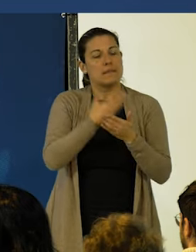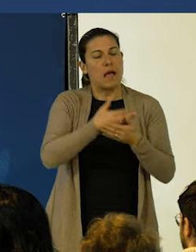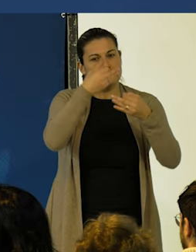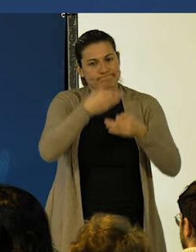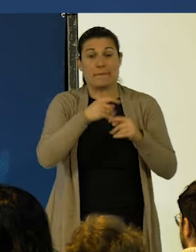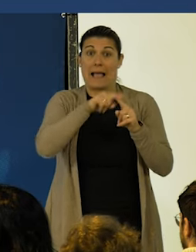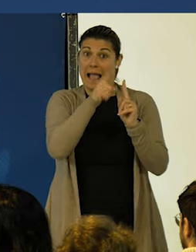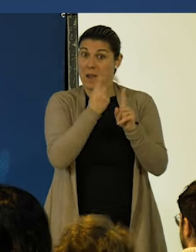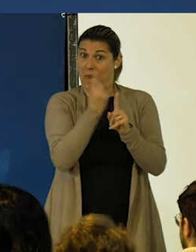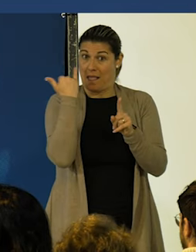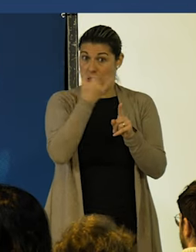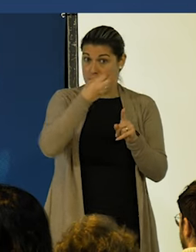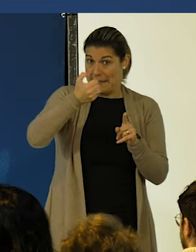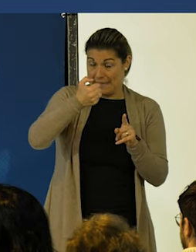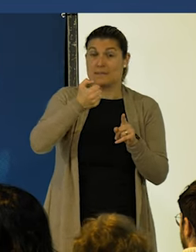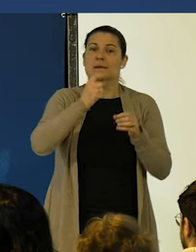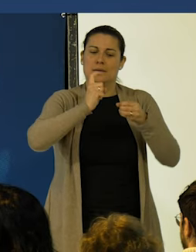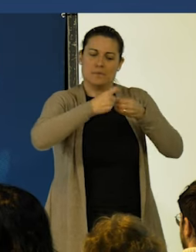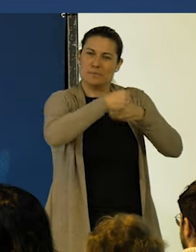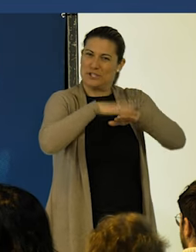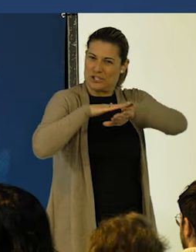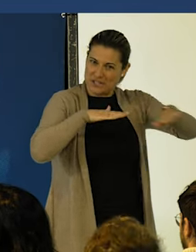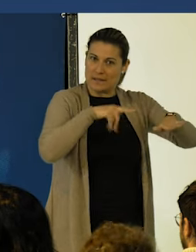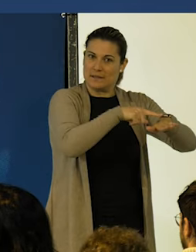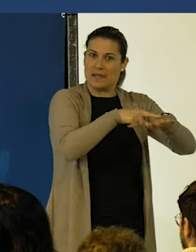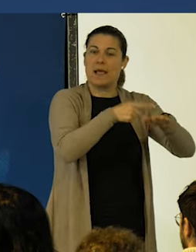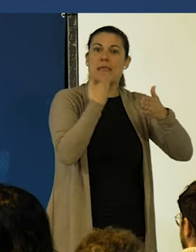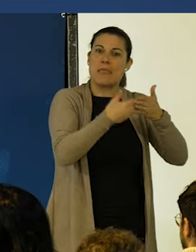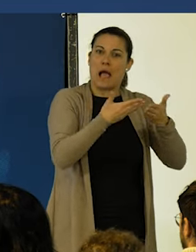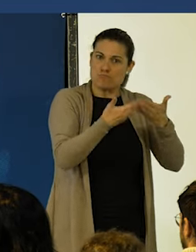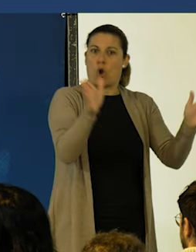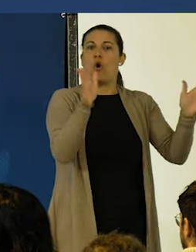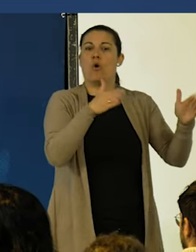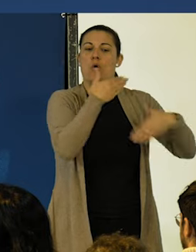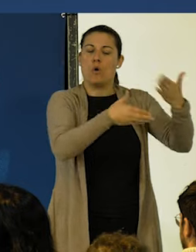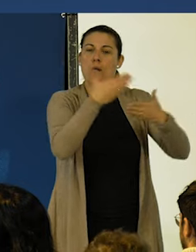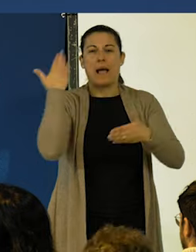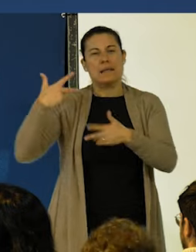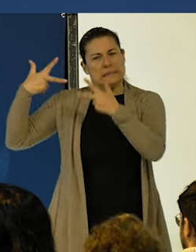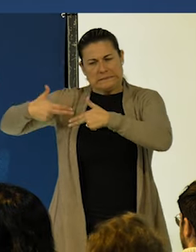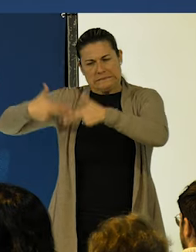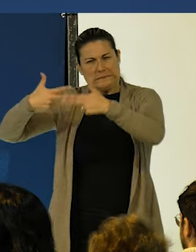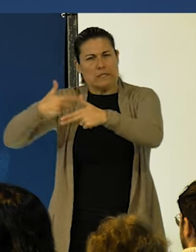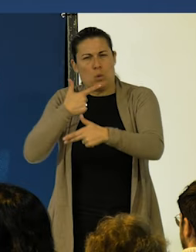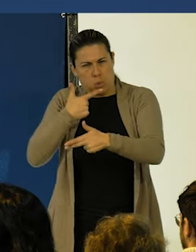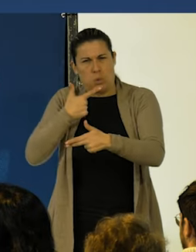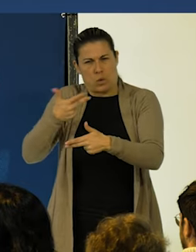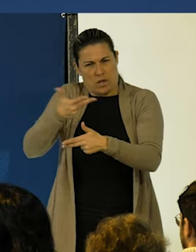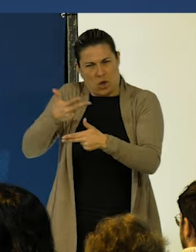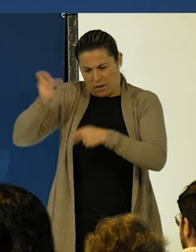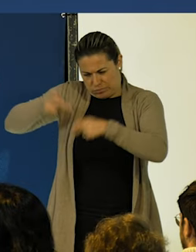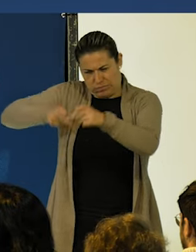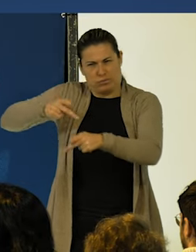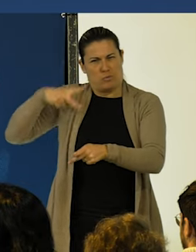em 2015, quando a geringonça abriu uma porta para sair do deserto de austeridade que tinha consumido este